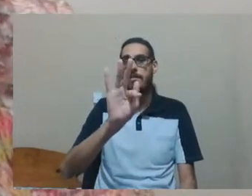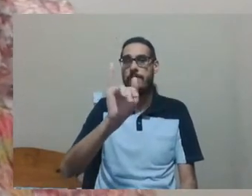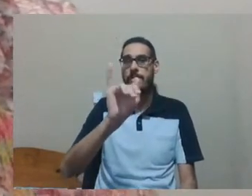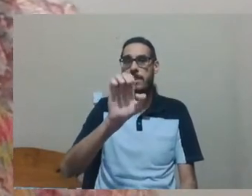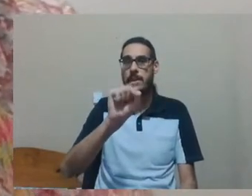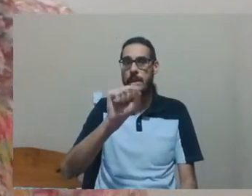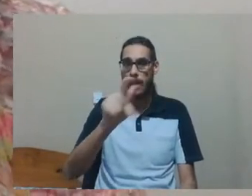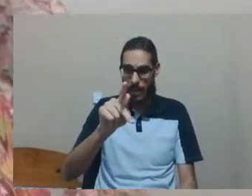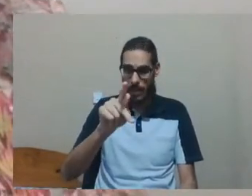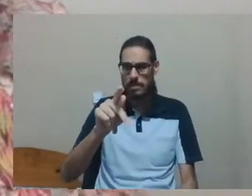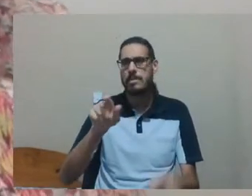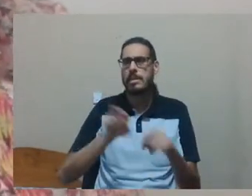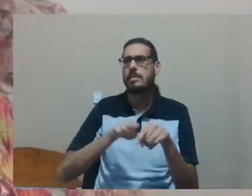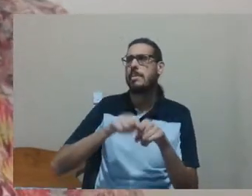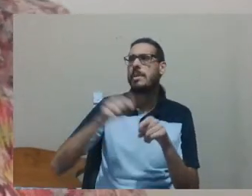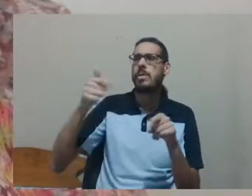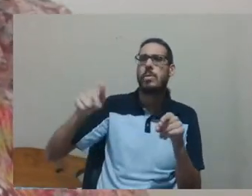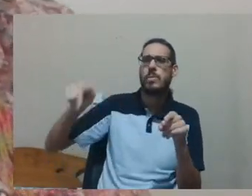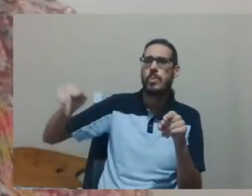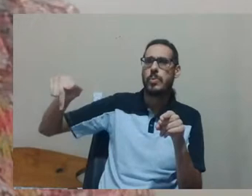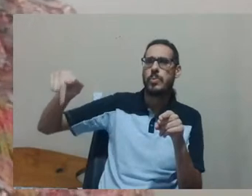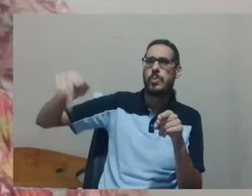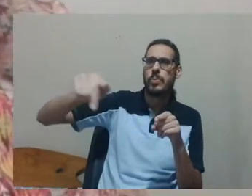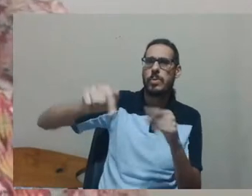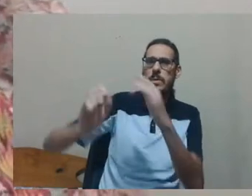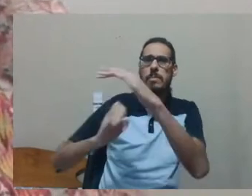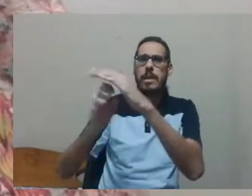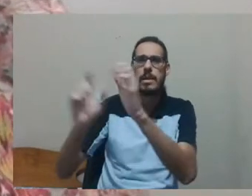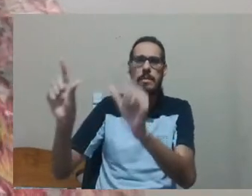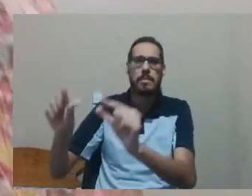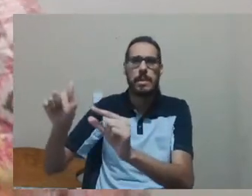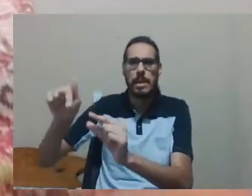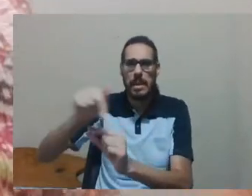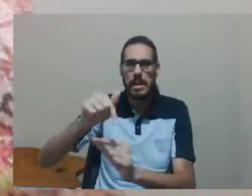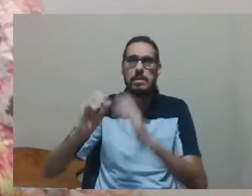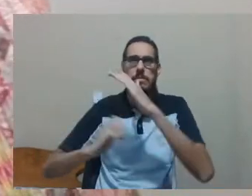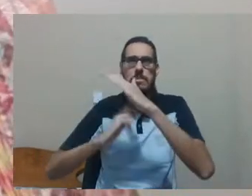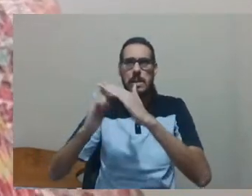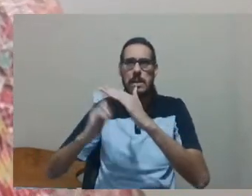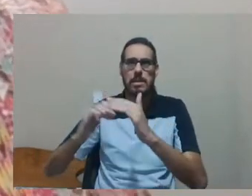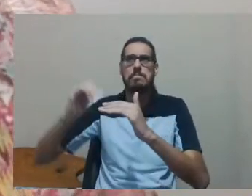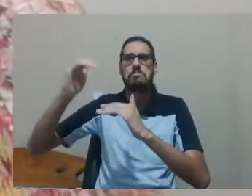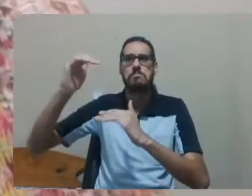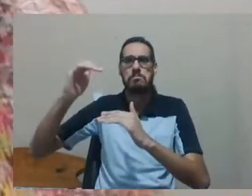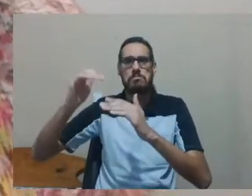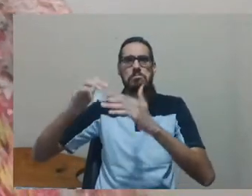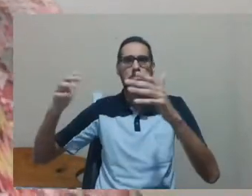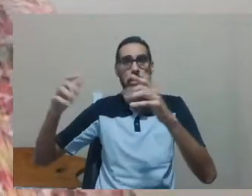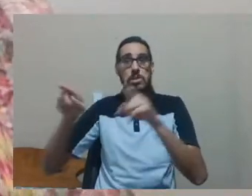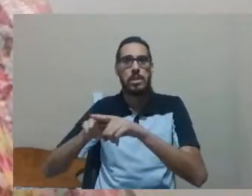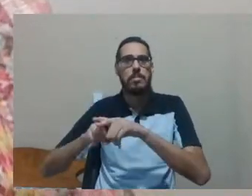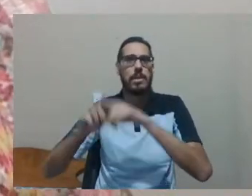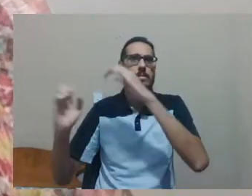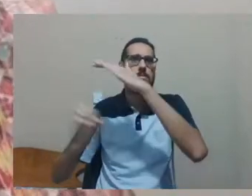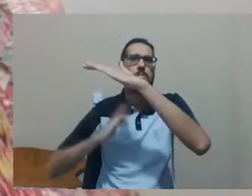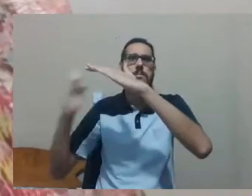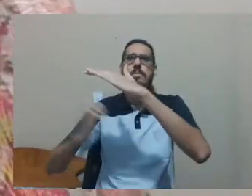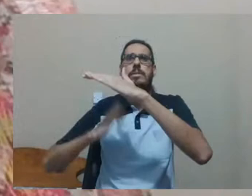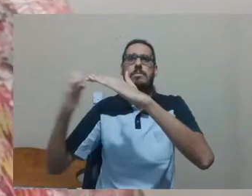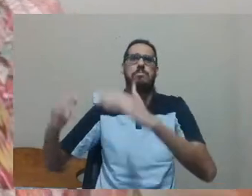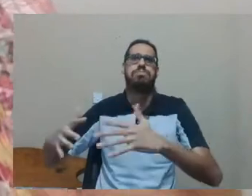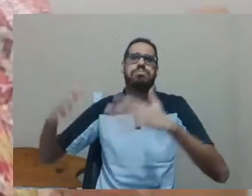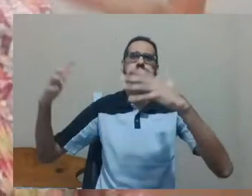produtivos locais, com pequenas empresas, com médias empresas e com as grandes empresas que nos procuram. Nós